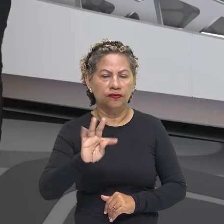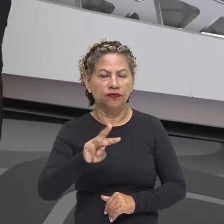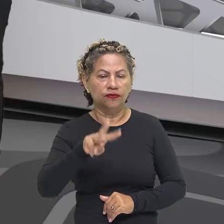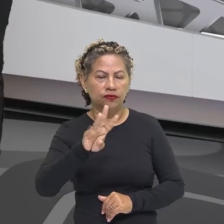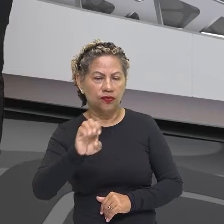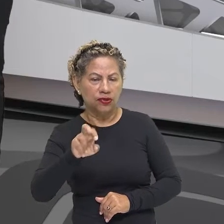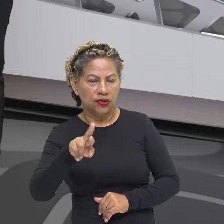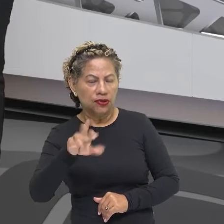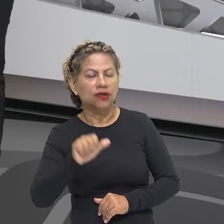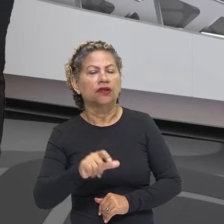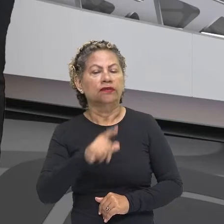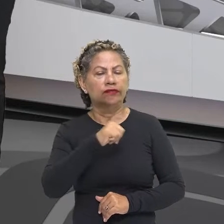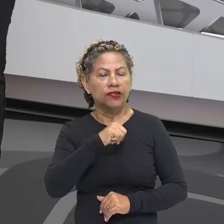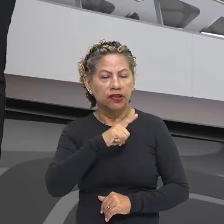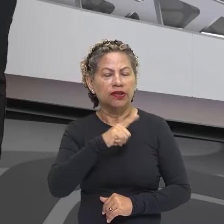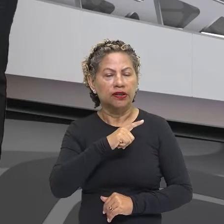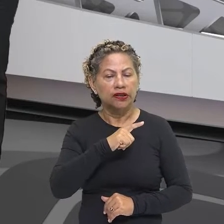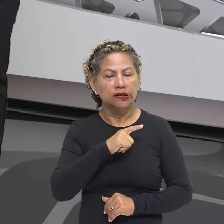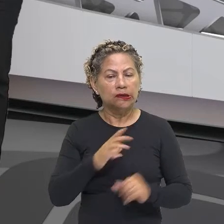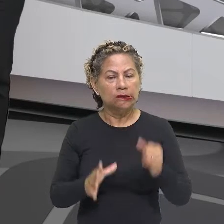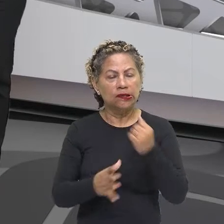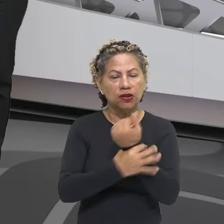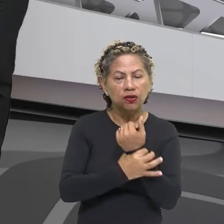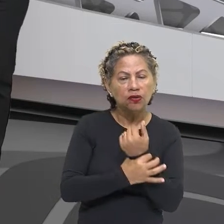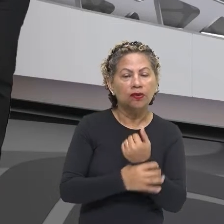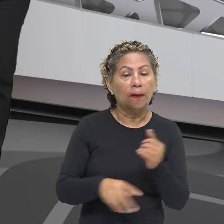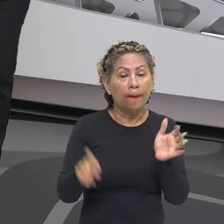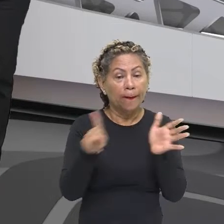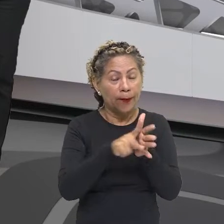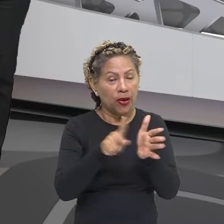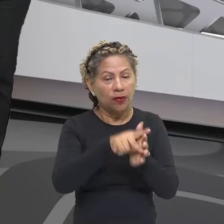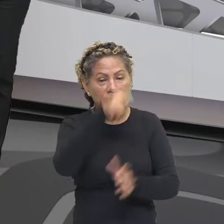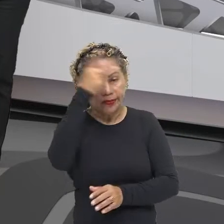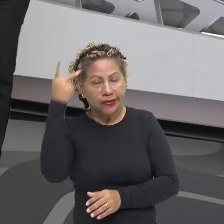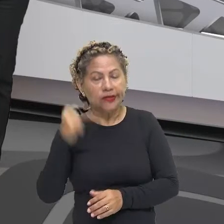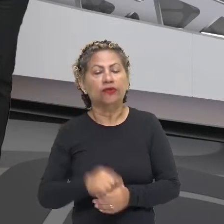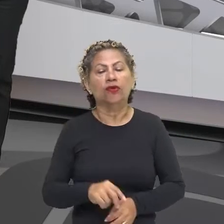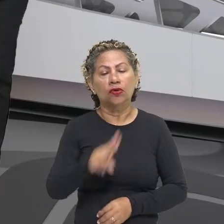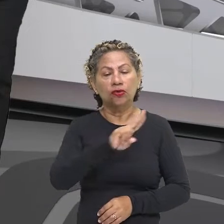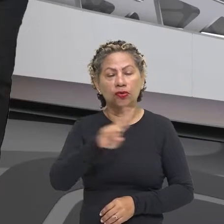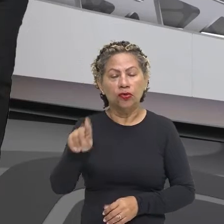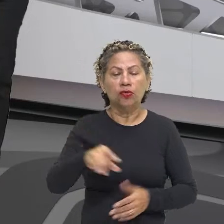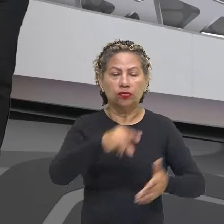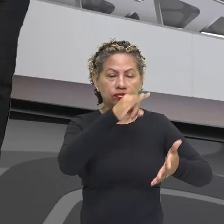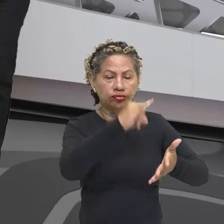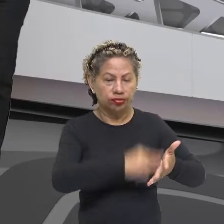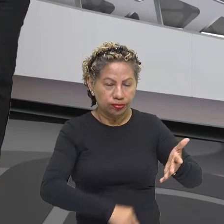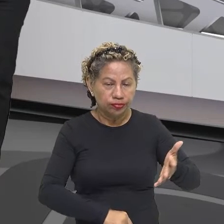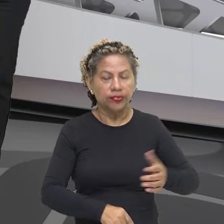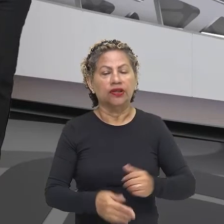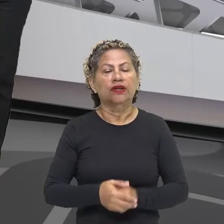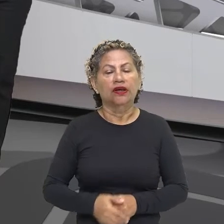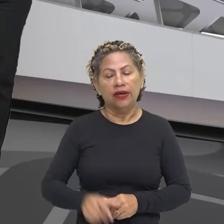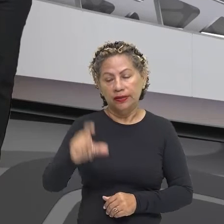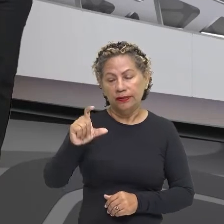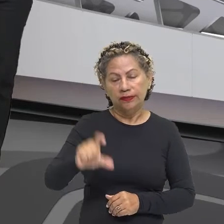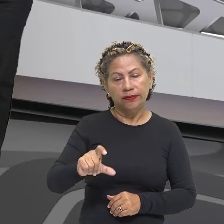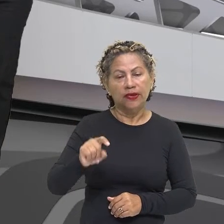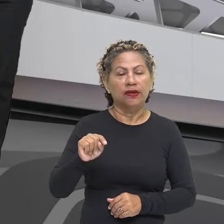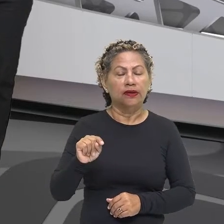senhas e informações confidenciais, né? São softwares que têm a função de